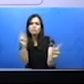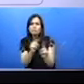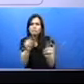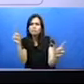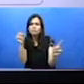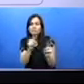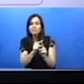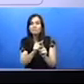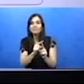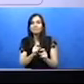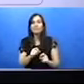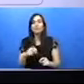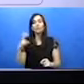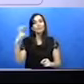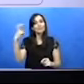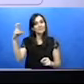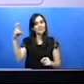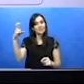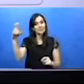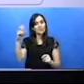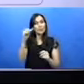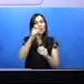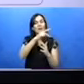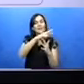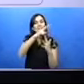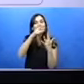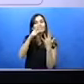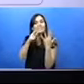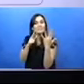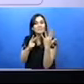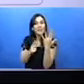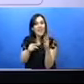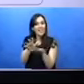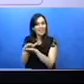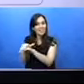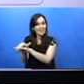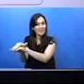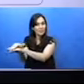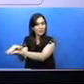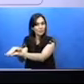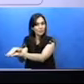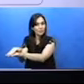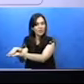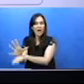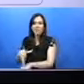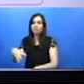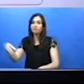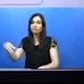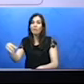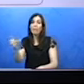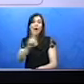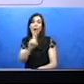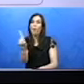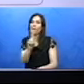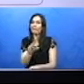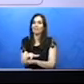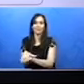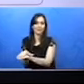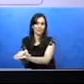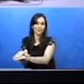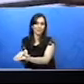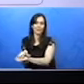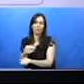o número 5. 5 espécies de tartarugas. Aqui não é uma tartaruga, por isso que nós